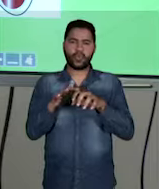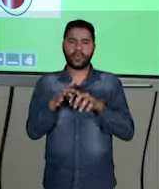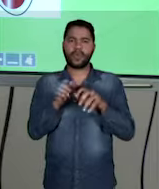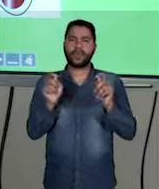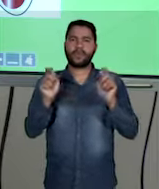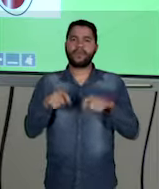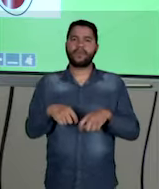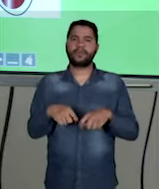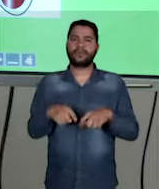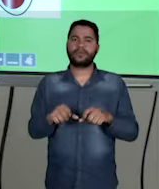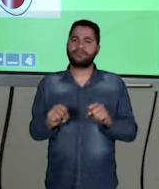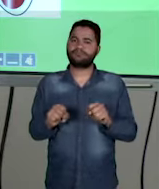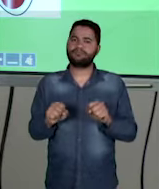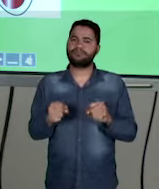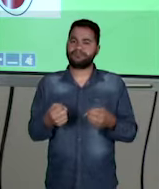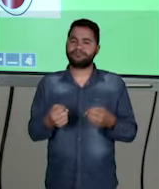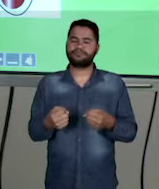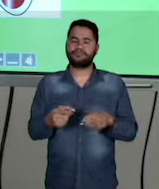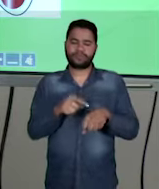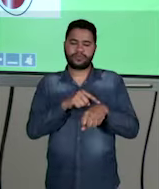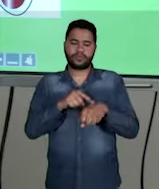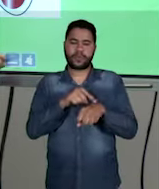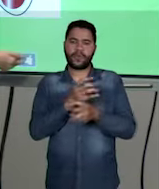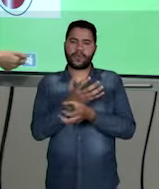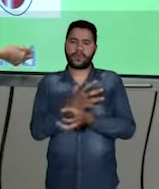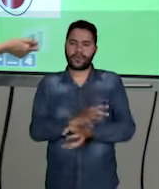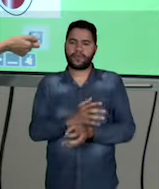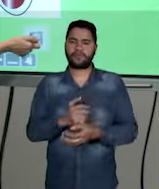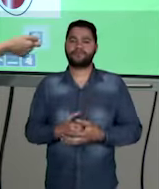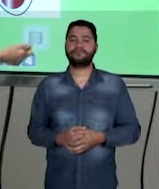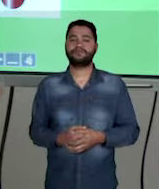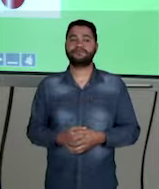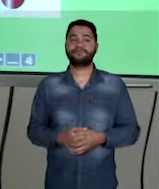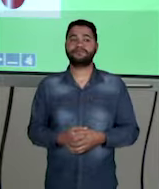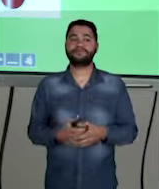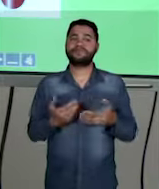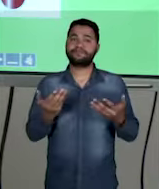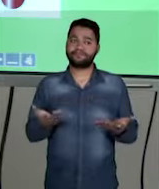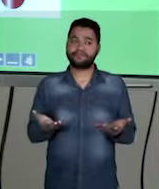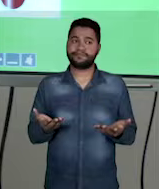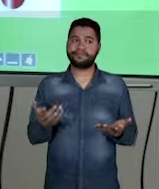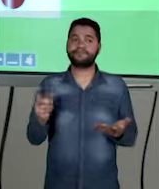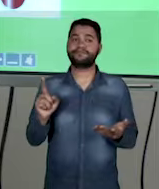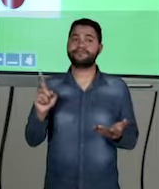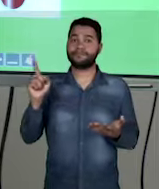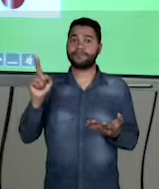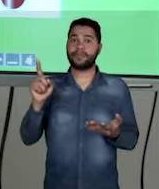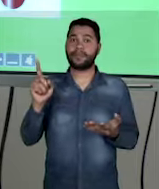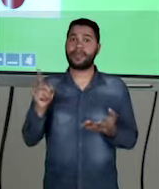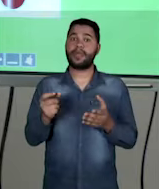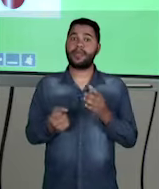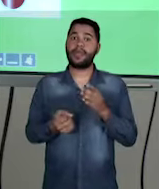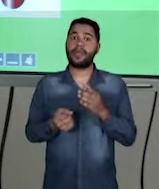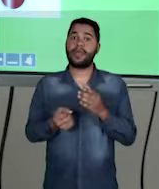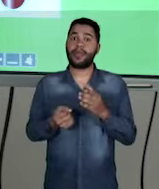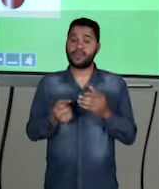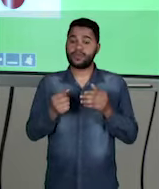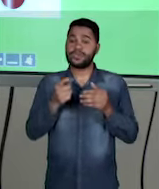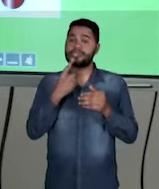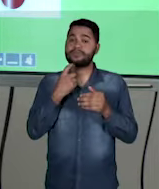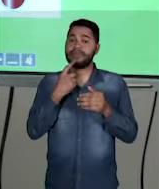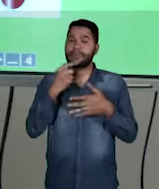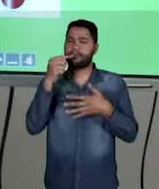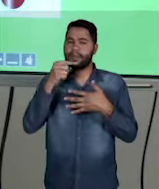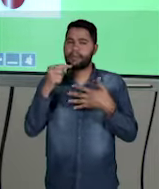poder tampar e estancar o sangue. Bom, pessoal, então, essa é a formação do sangue. O sangue é